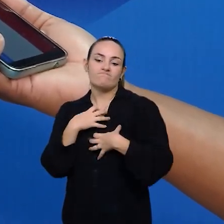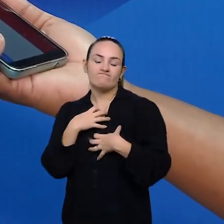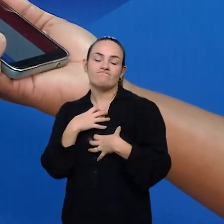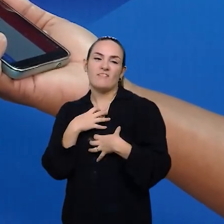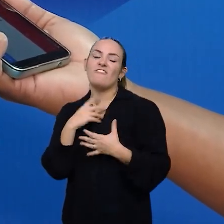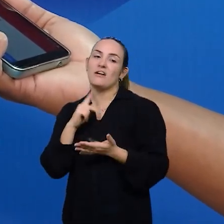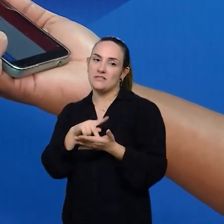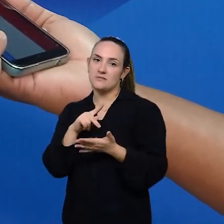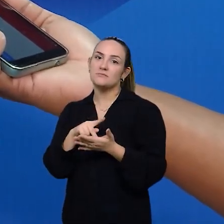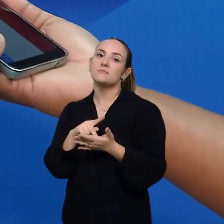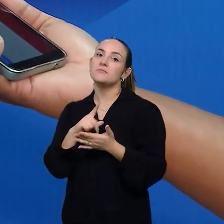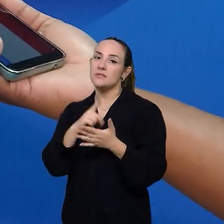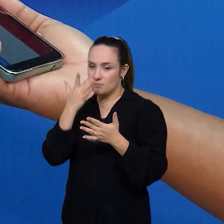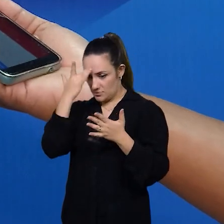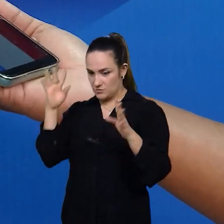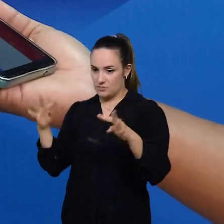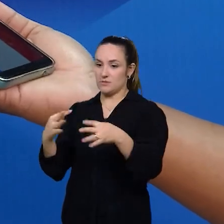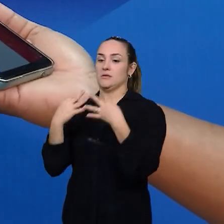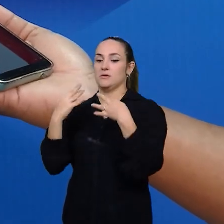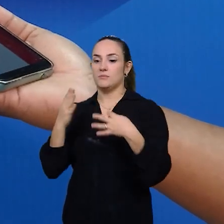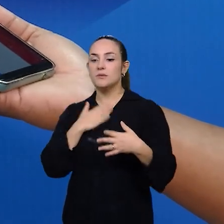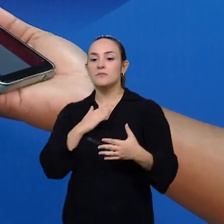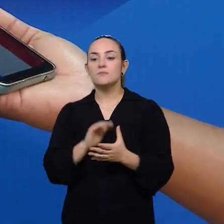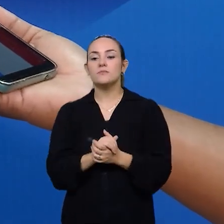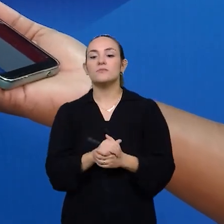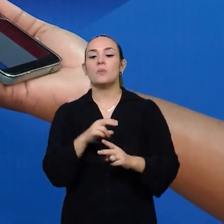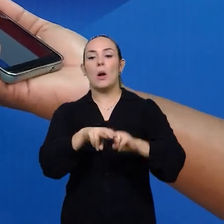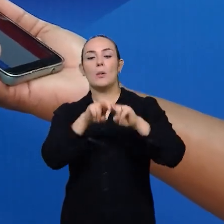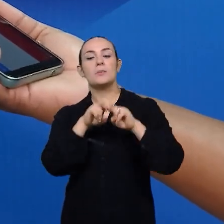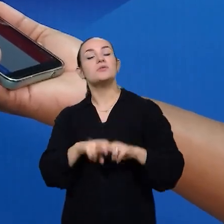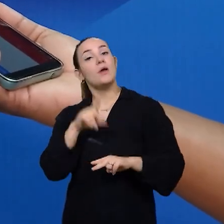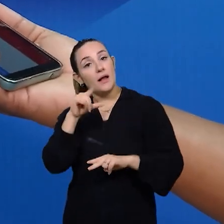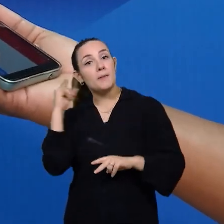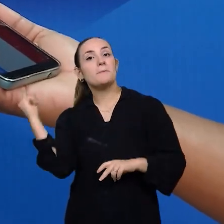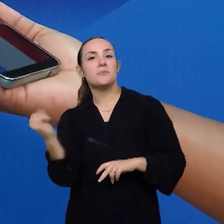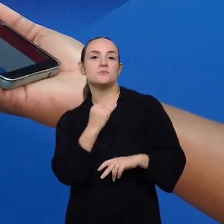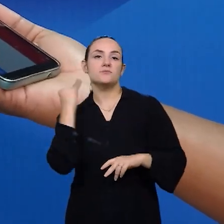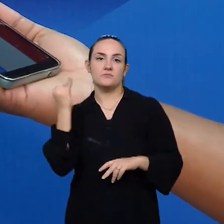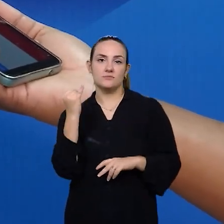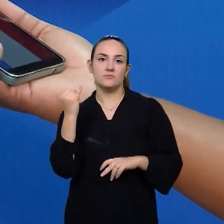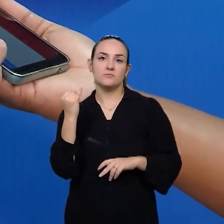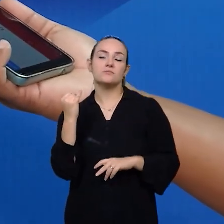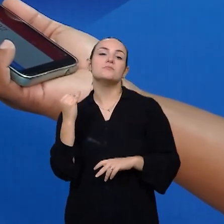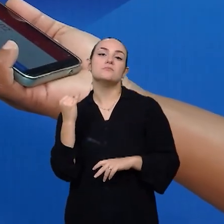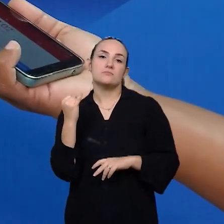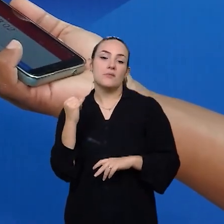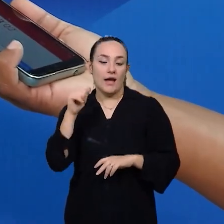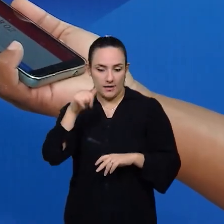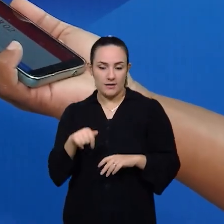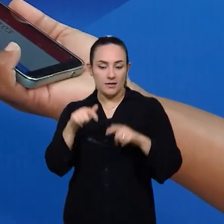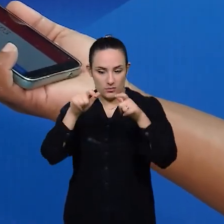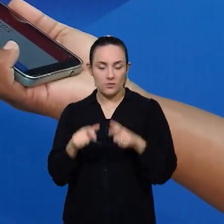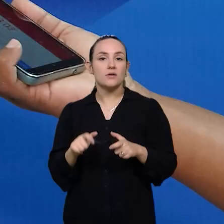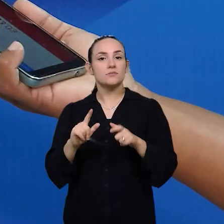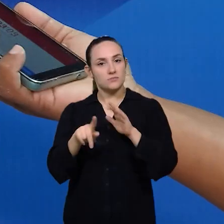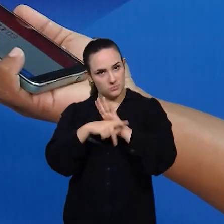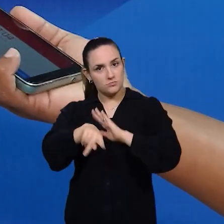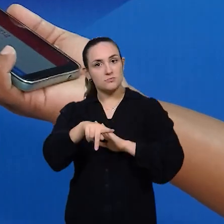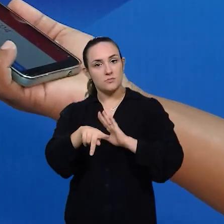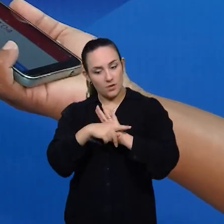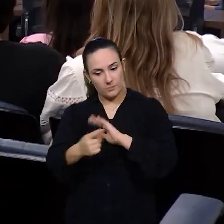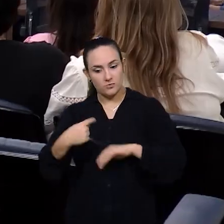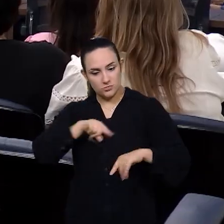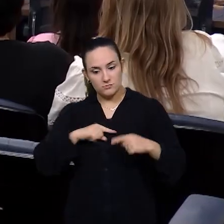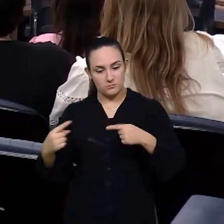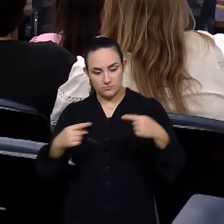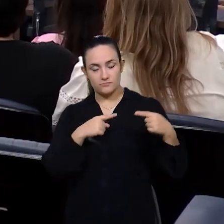alento de que alguém olha por mim. Então, por isso é importante e é a casa, sim, da gente debater